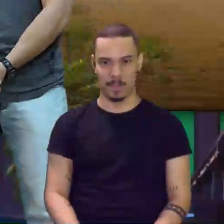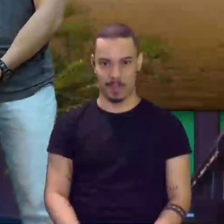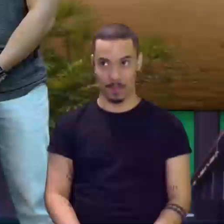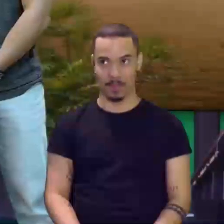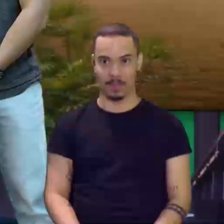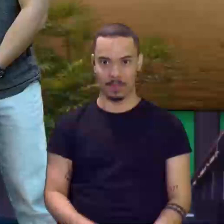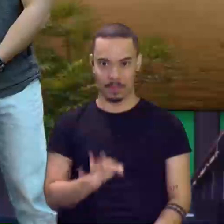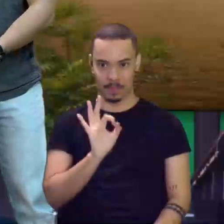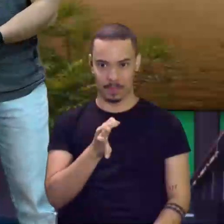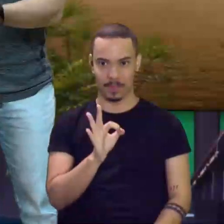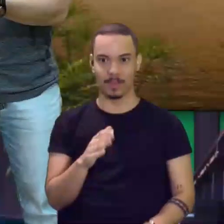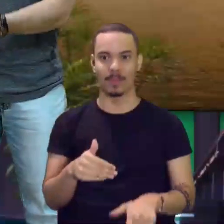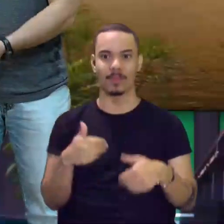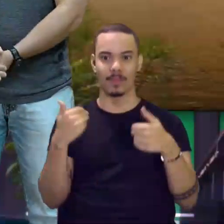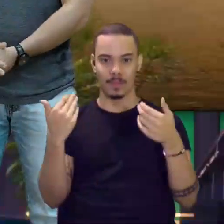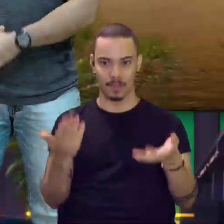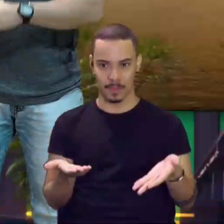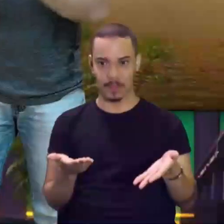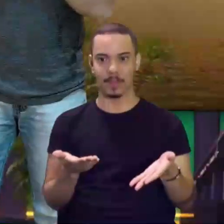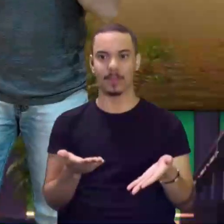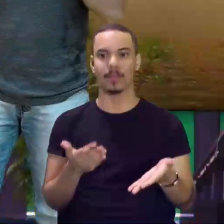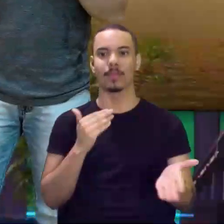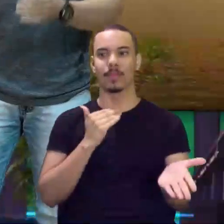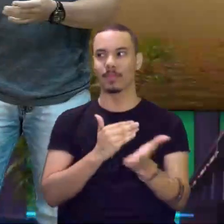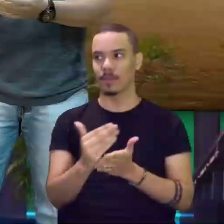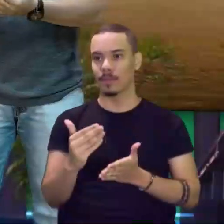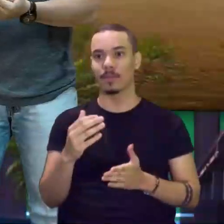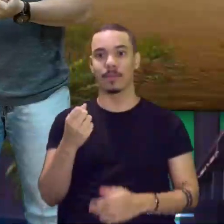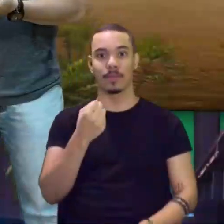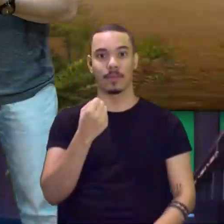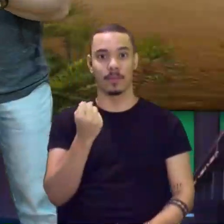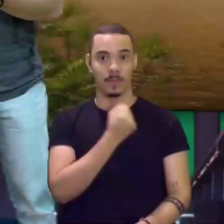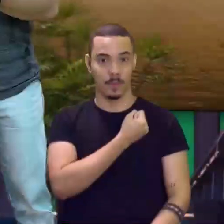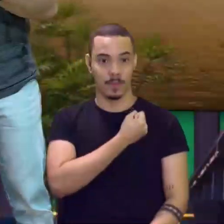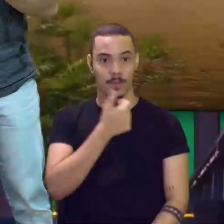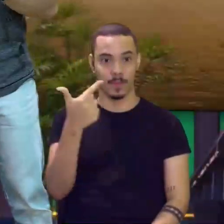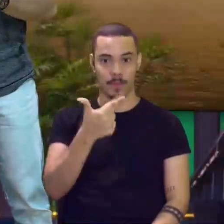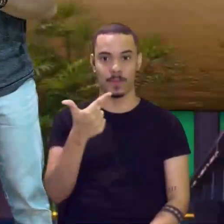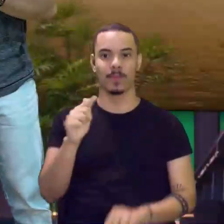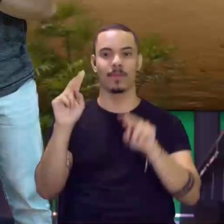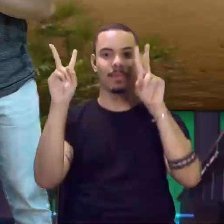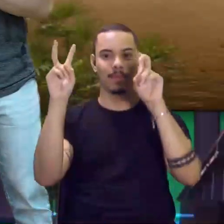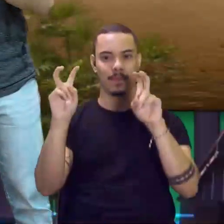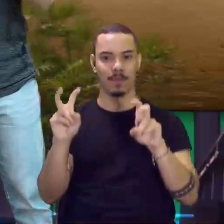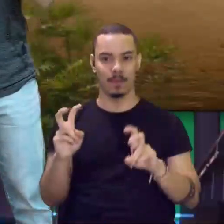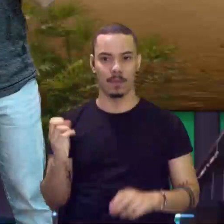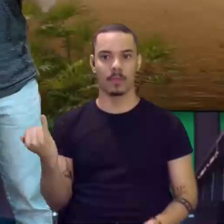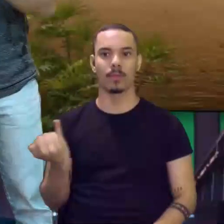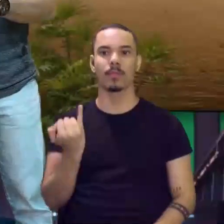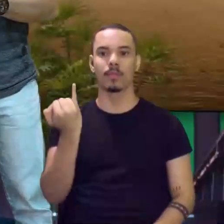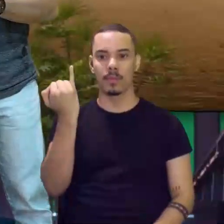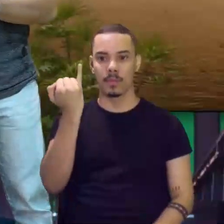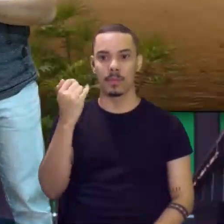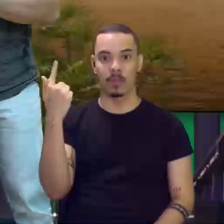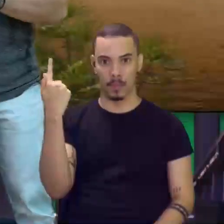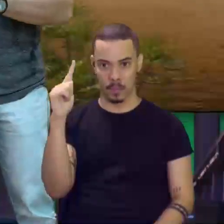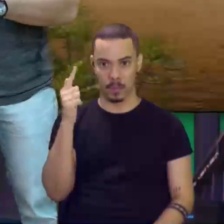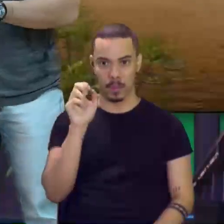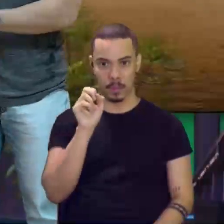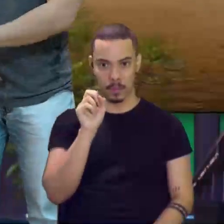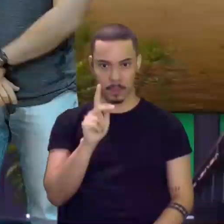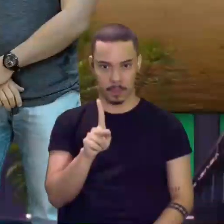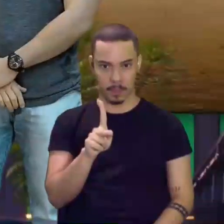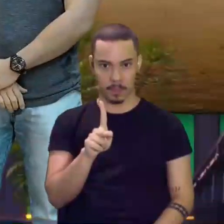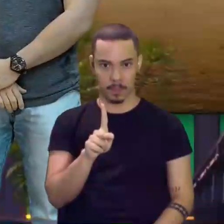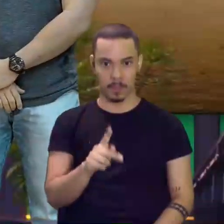Boa. É isso aí, galera. Então a gente está aí iniciando a aula 2 com mais temáticas importantes sobre a geografia. Certo,